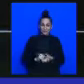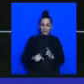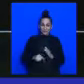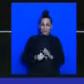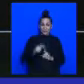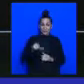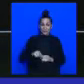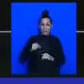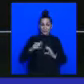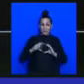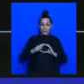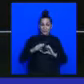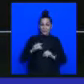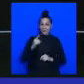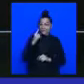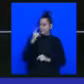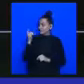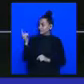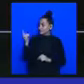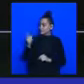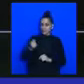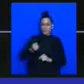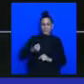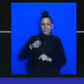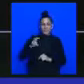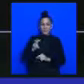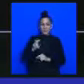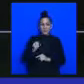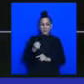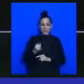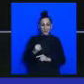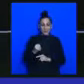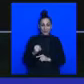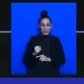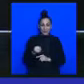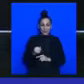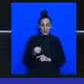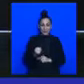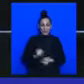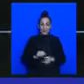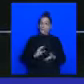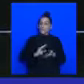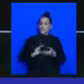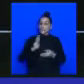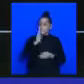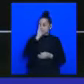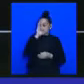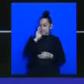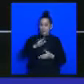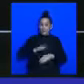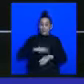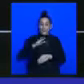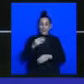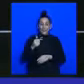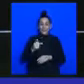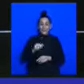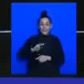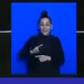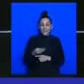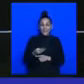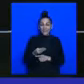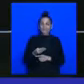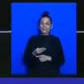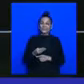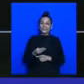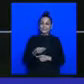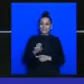primeira bola sorteada 58 bola 58 prêmio principal mais de 7 milhões